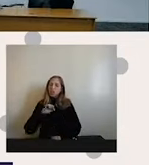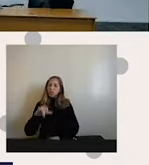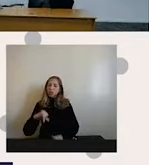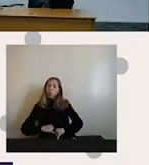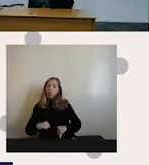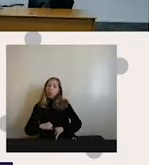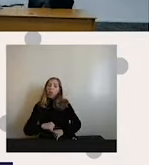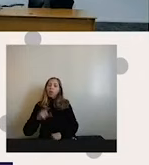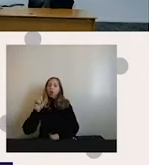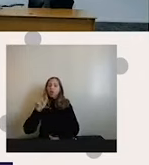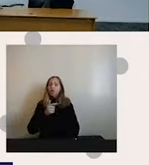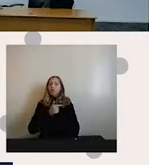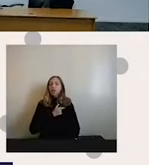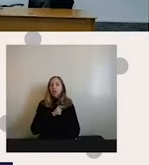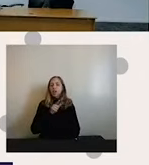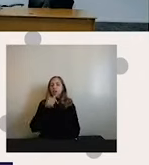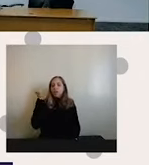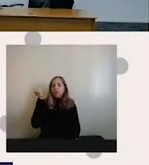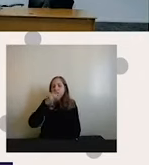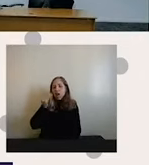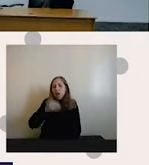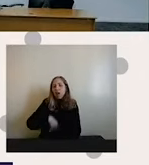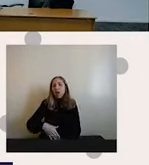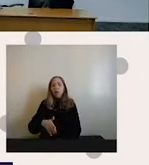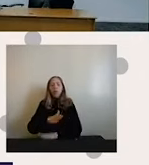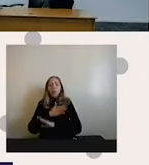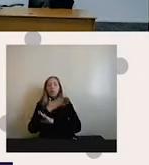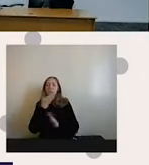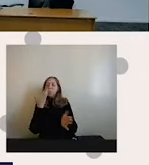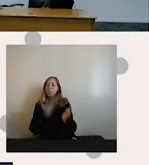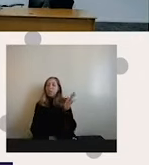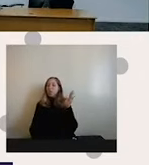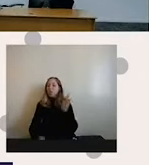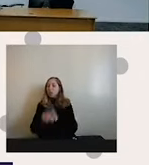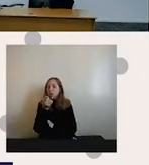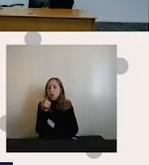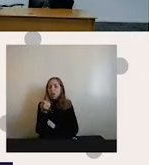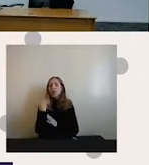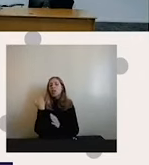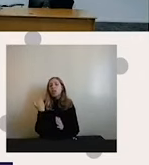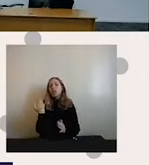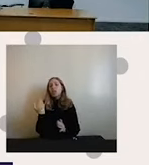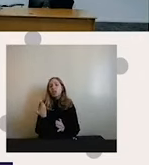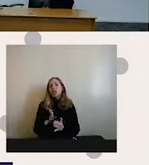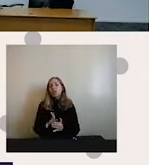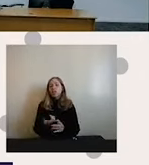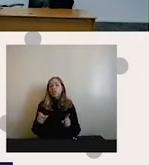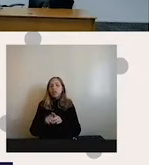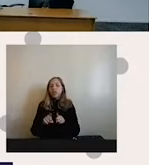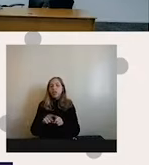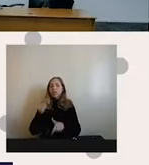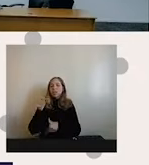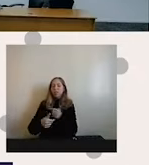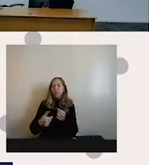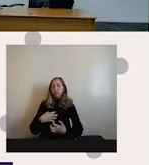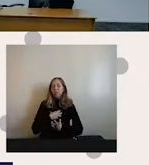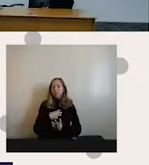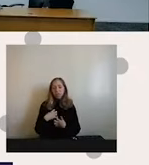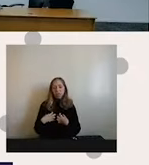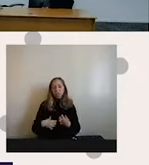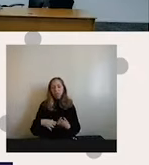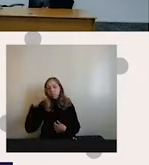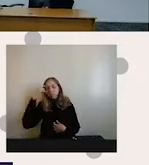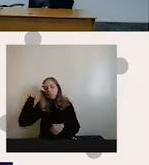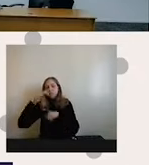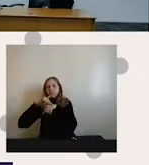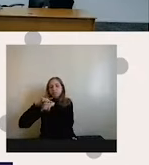uma máquina de vitórias. O trabalhador tende a se culpar pela doença mental e pensar que a